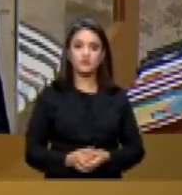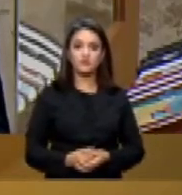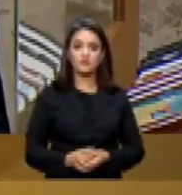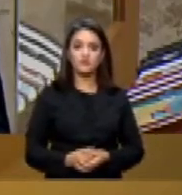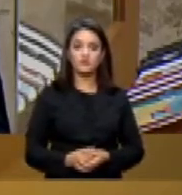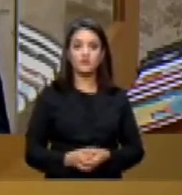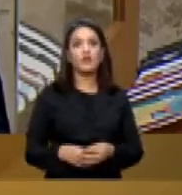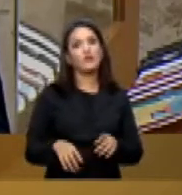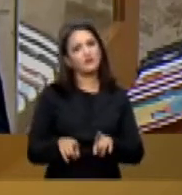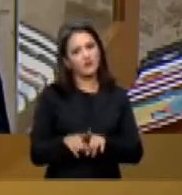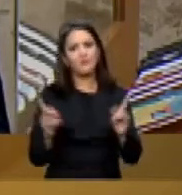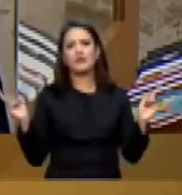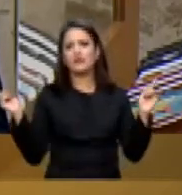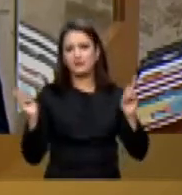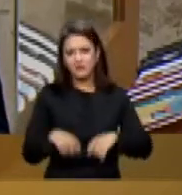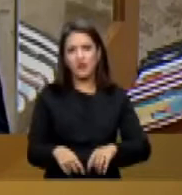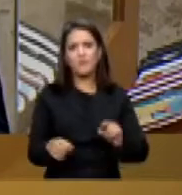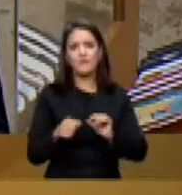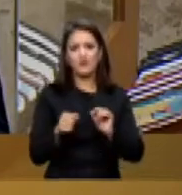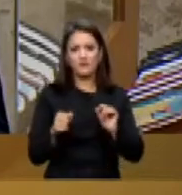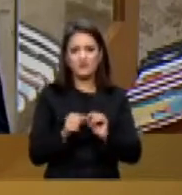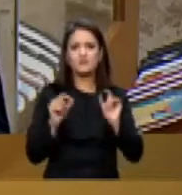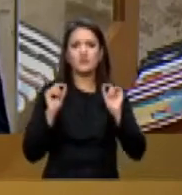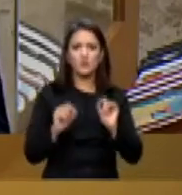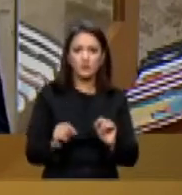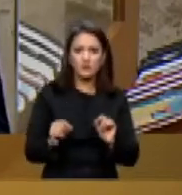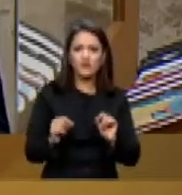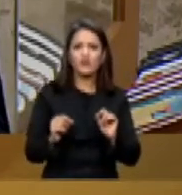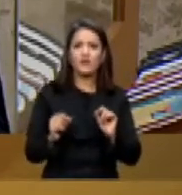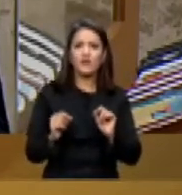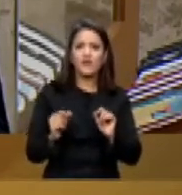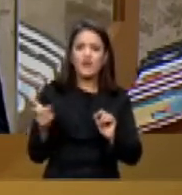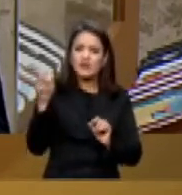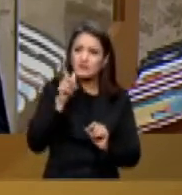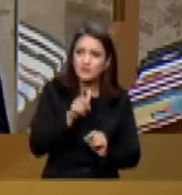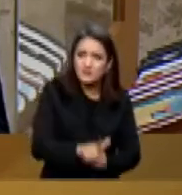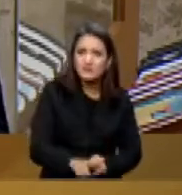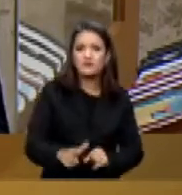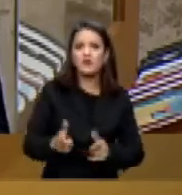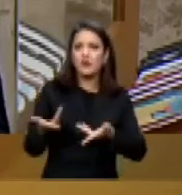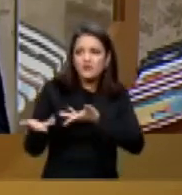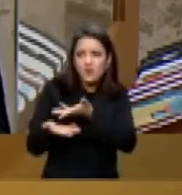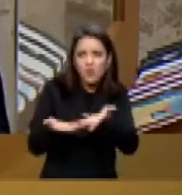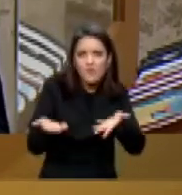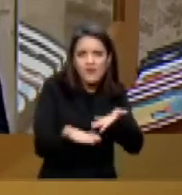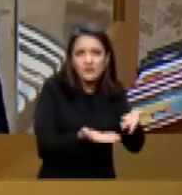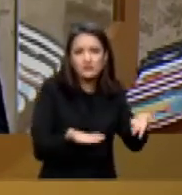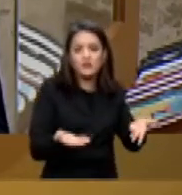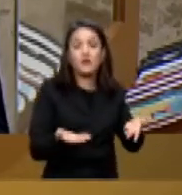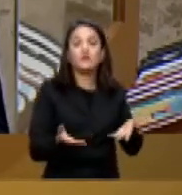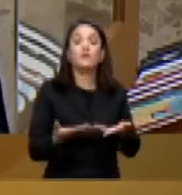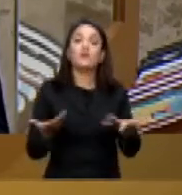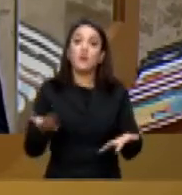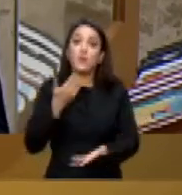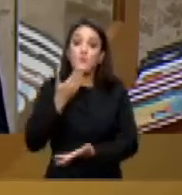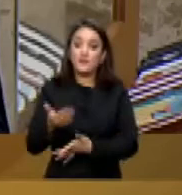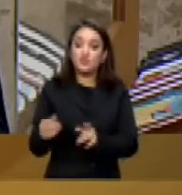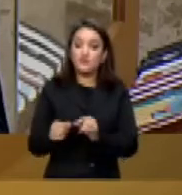o compartilhamento dos ganhos de produtividade com os usuários. O pedido feito na